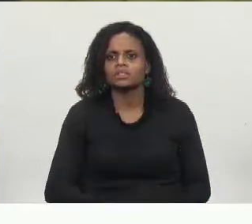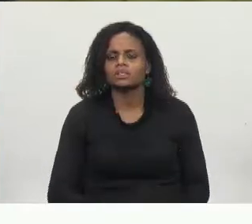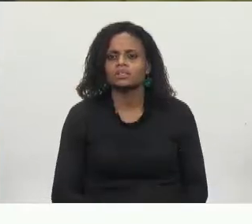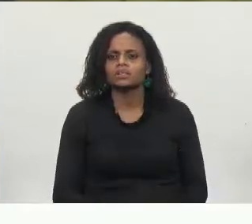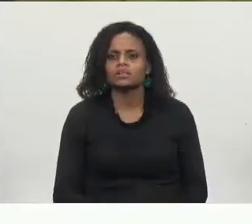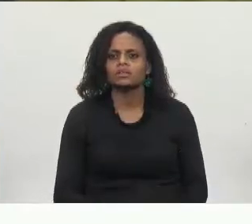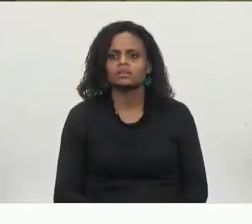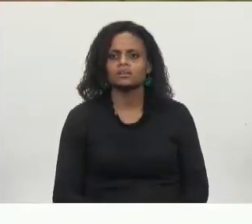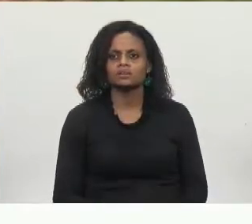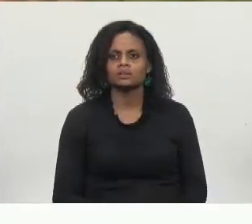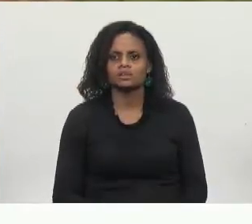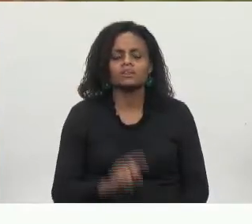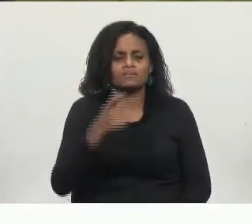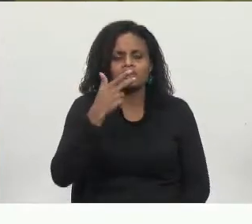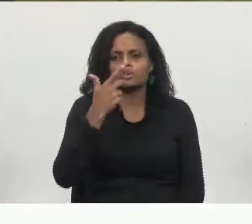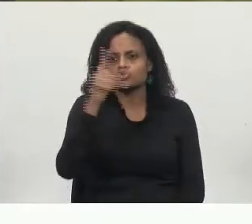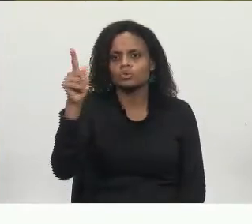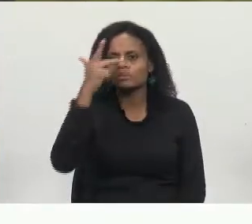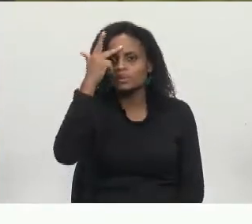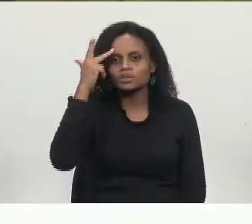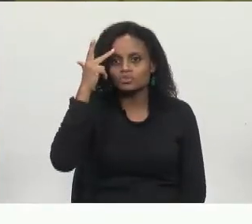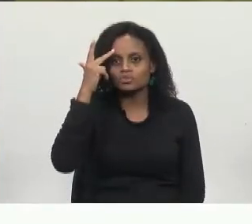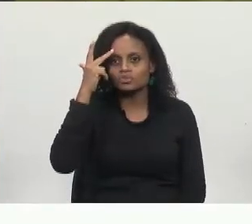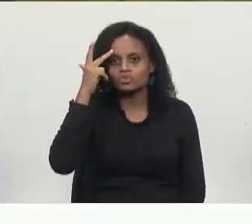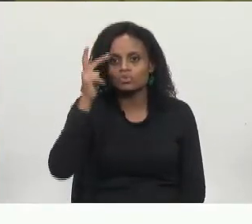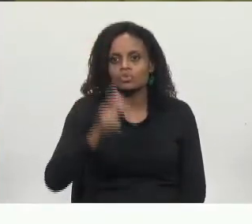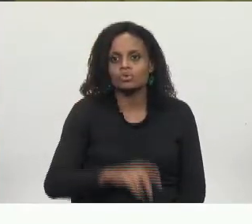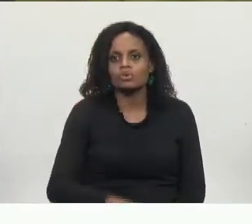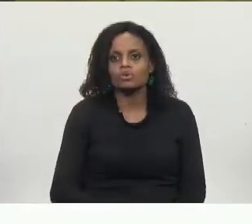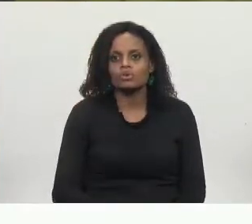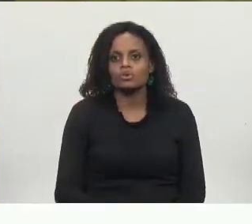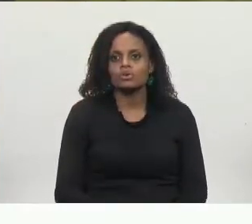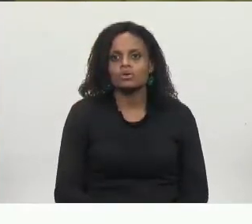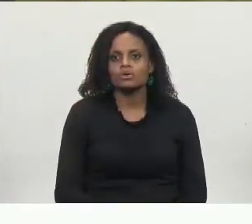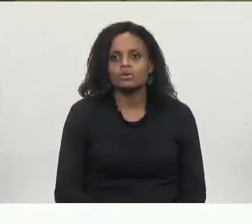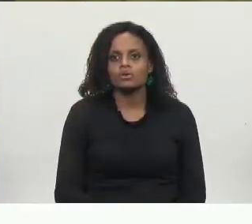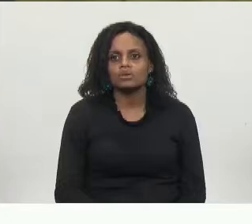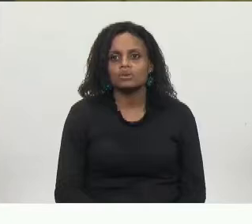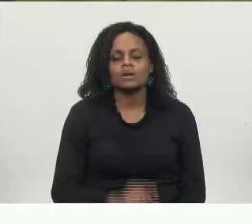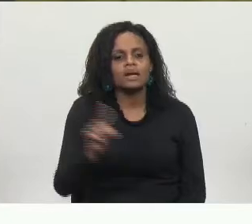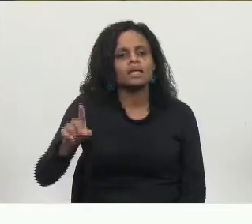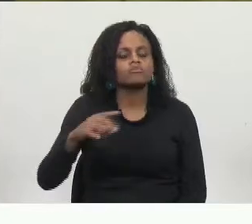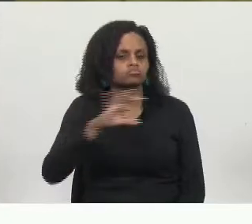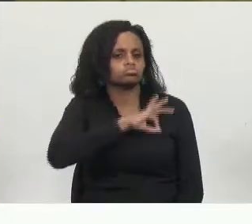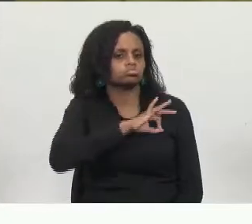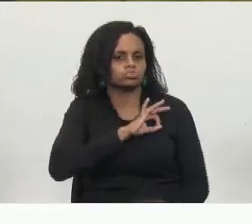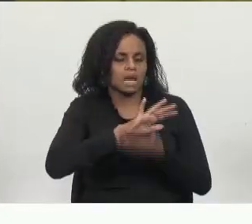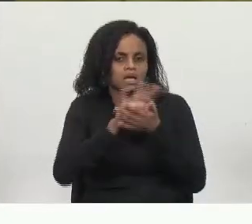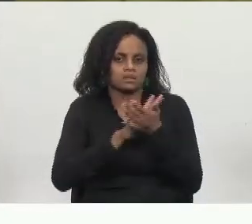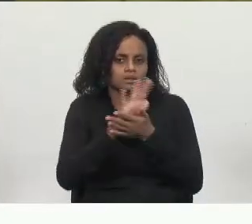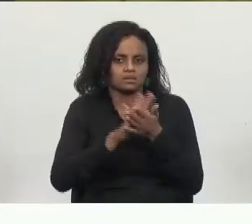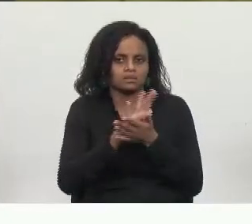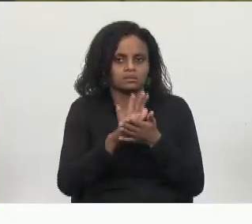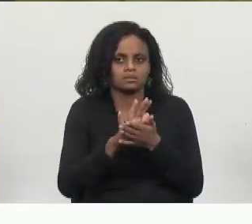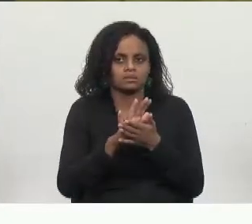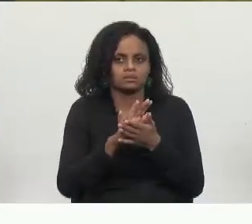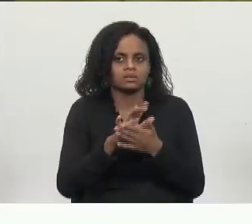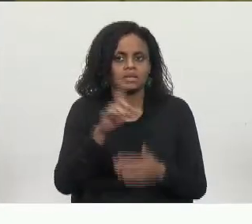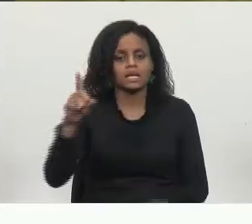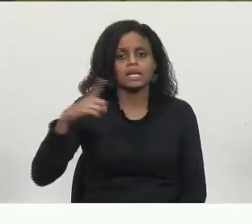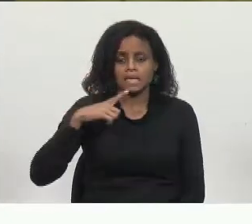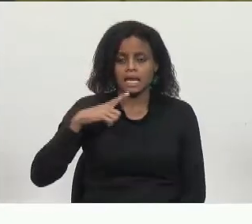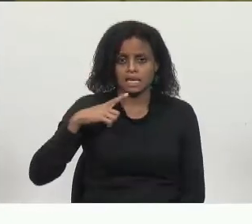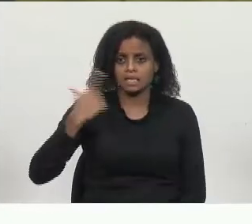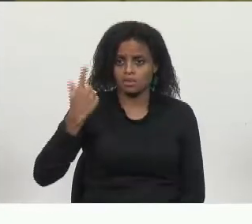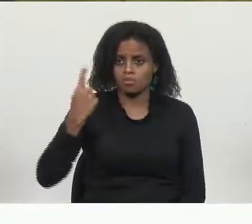gente, mas eu vou falar de uma pessoa, que não vai parecer que a gente está falando em causa própria. Não é policial, ele tem um porte de arma